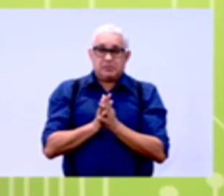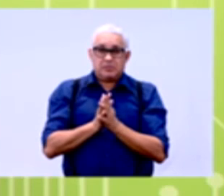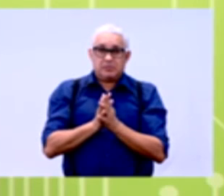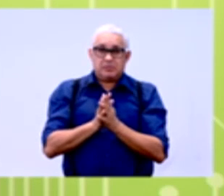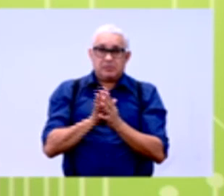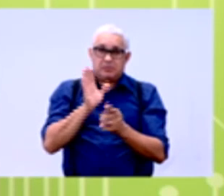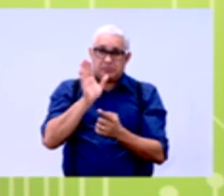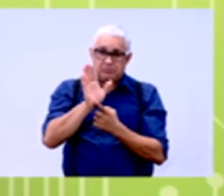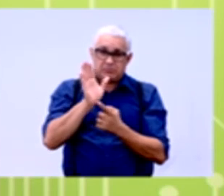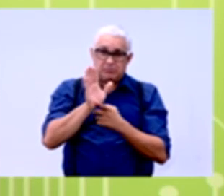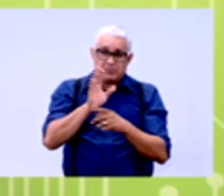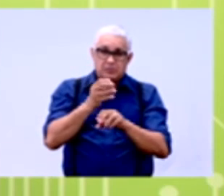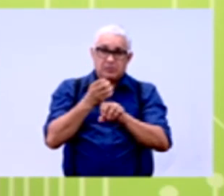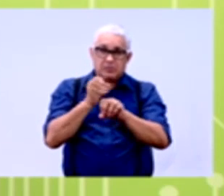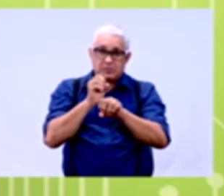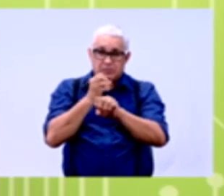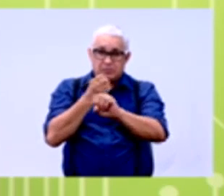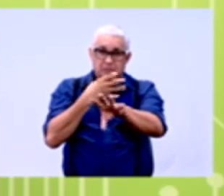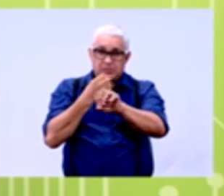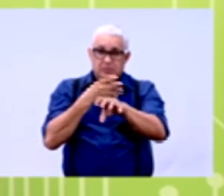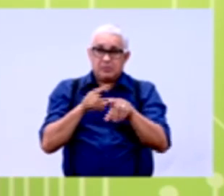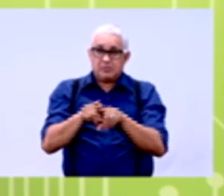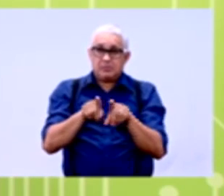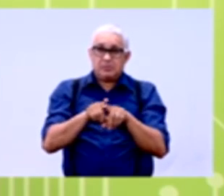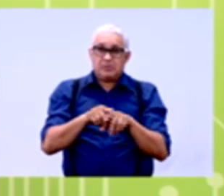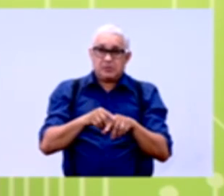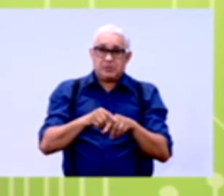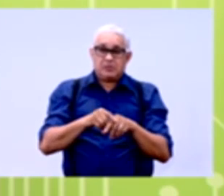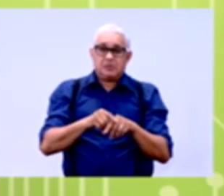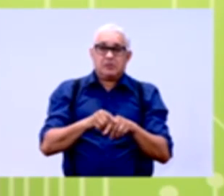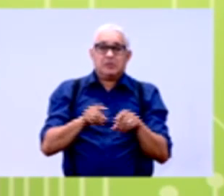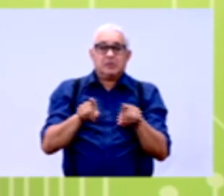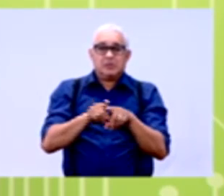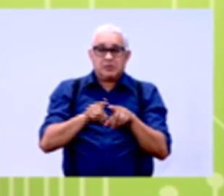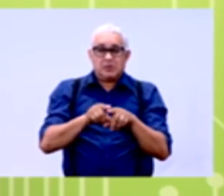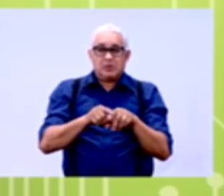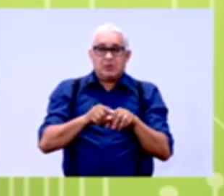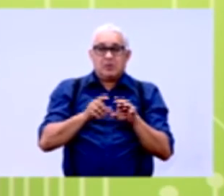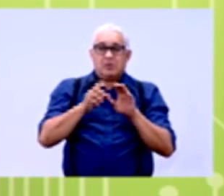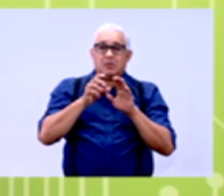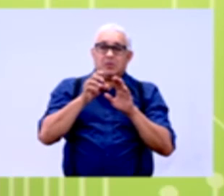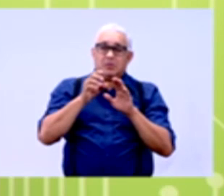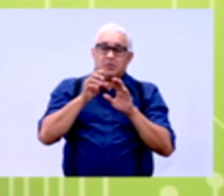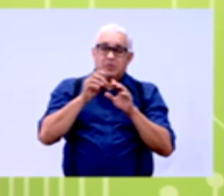5 teleaulas, e que os senhores tenham muito sucesso na aplicação desse conteúdo na